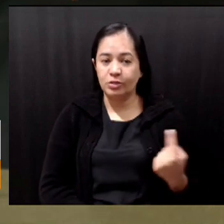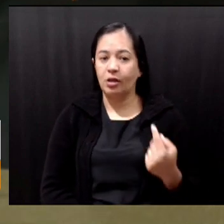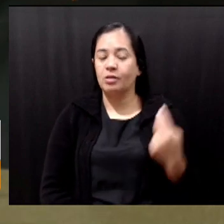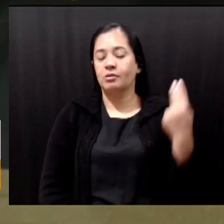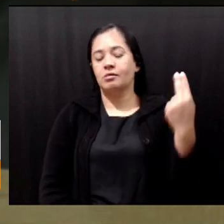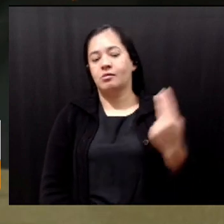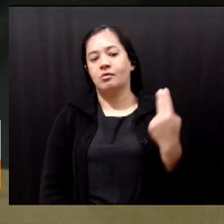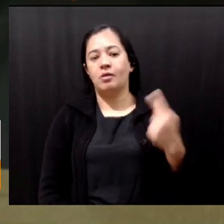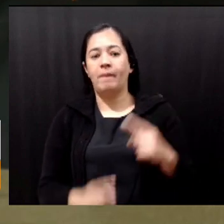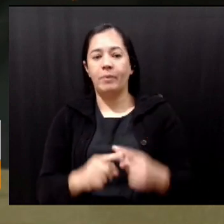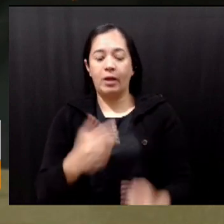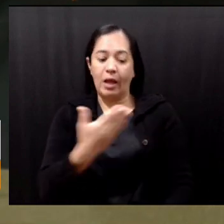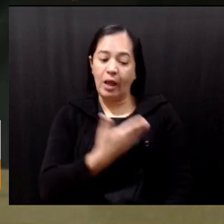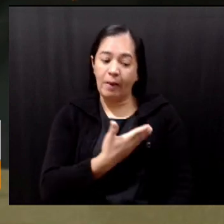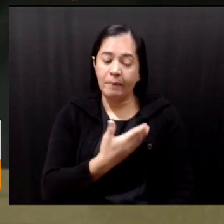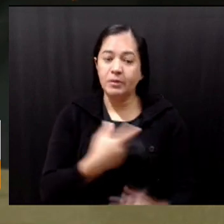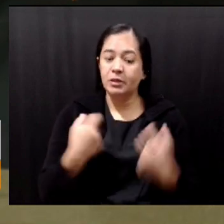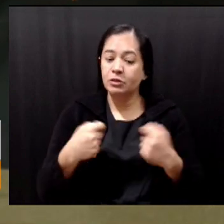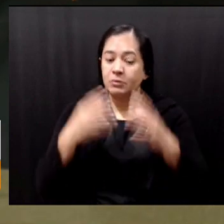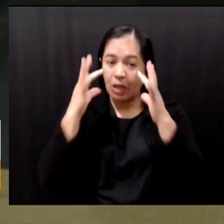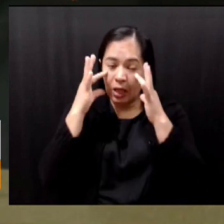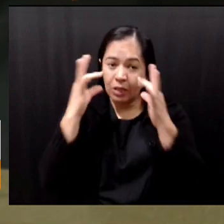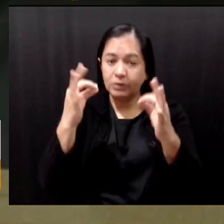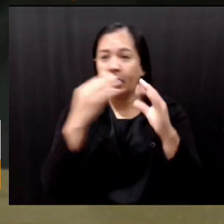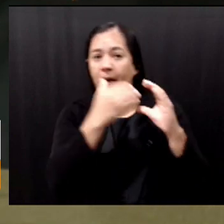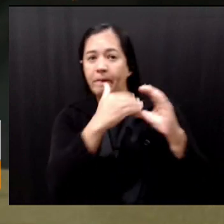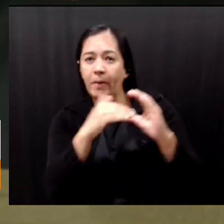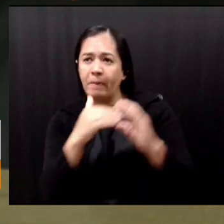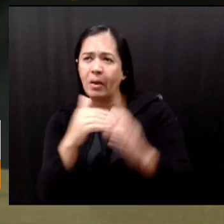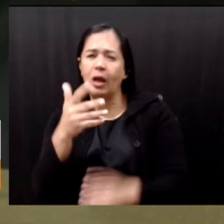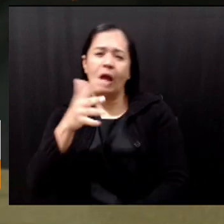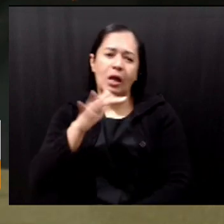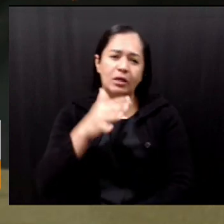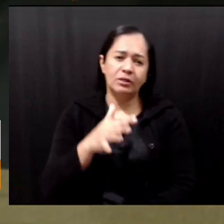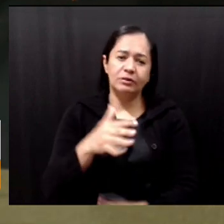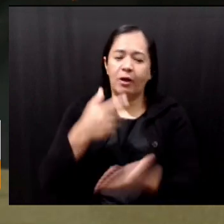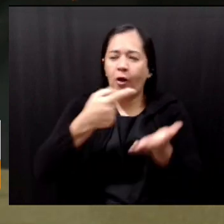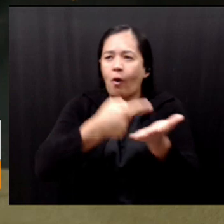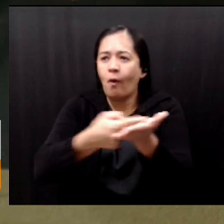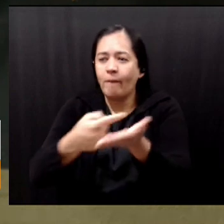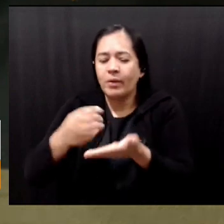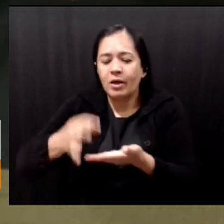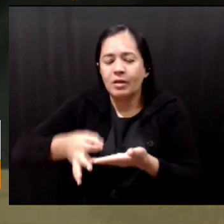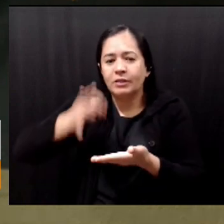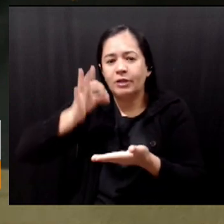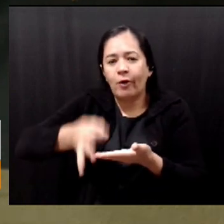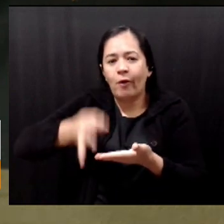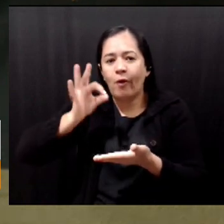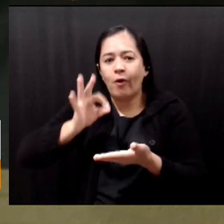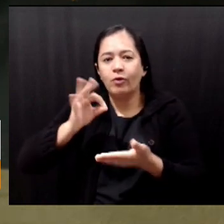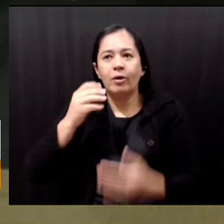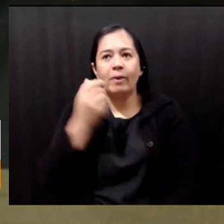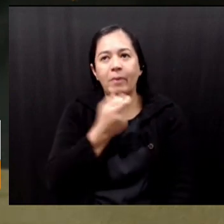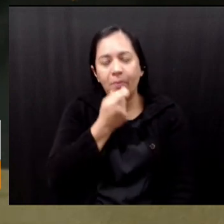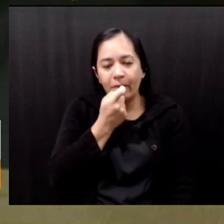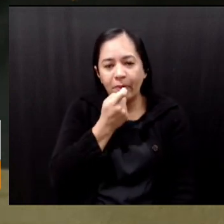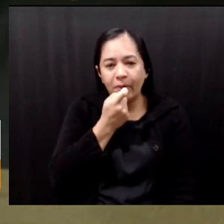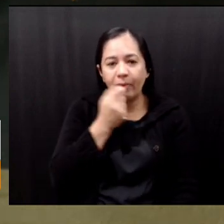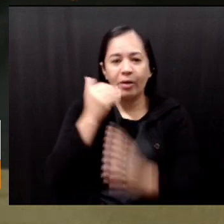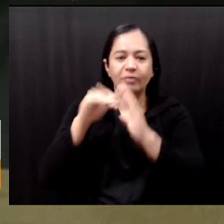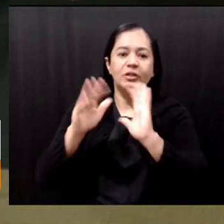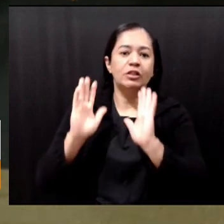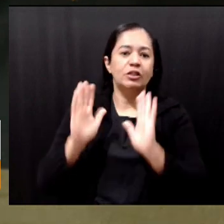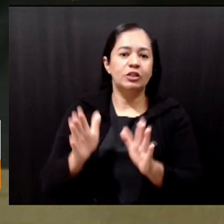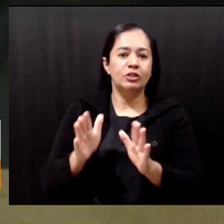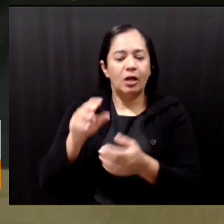atenção mínima. Então, enviar mensagens de vez em quando, marcar um café, mandar um áudio, já acaba